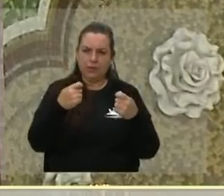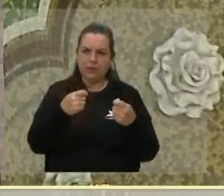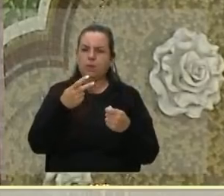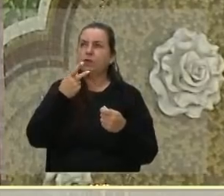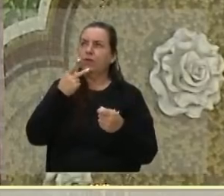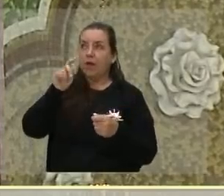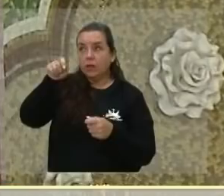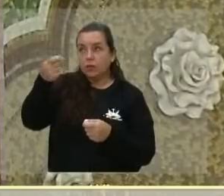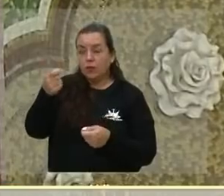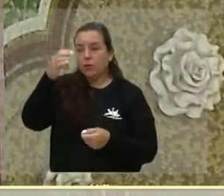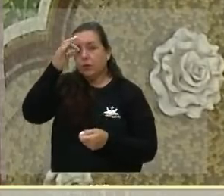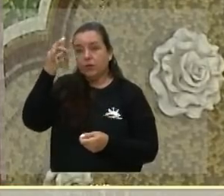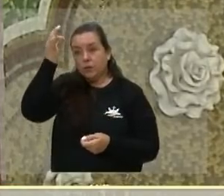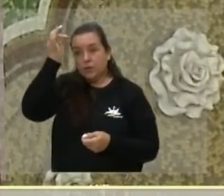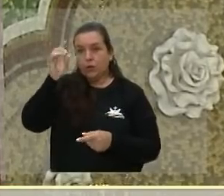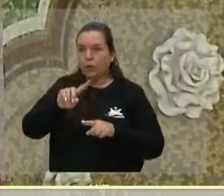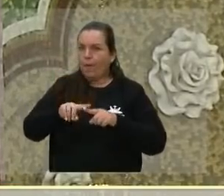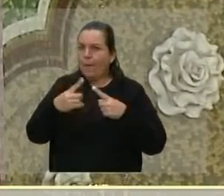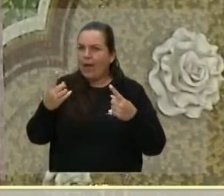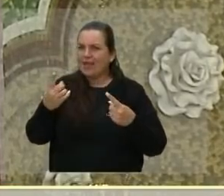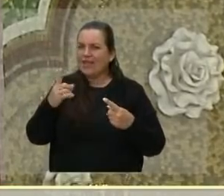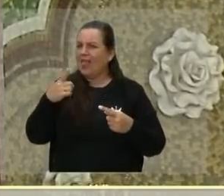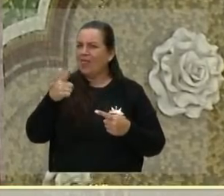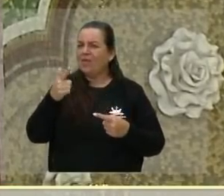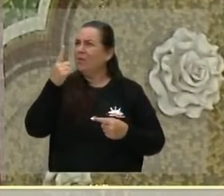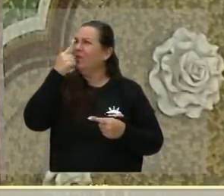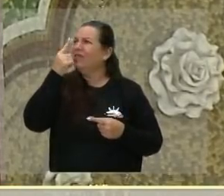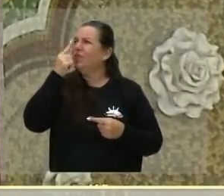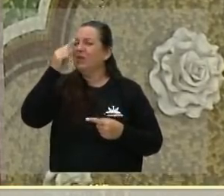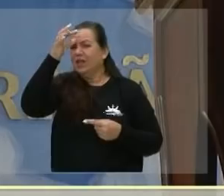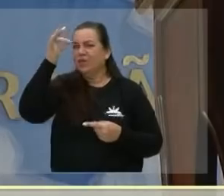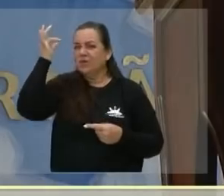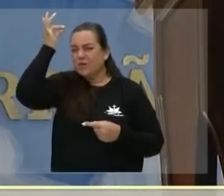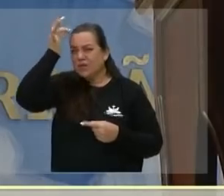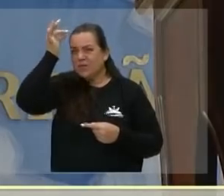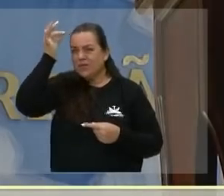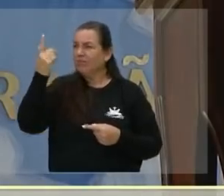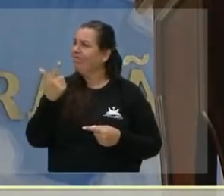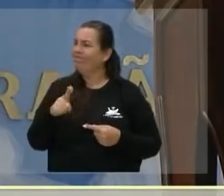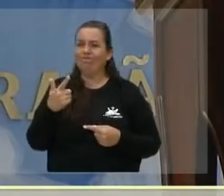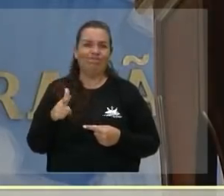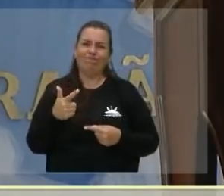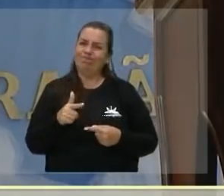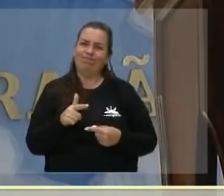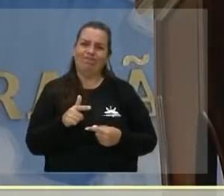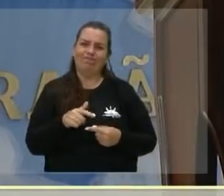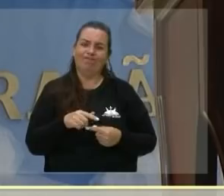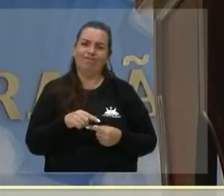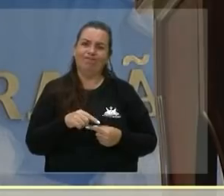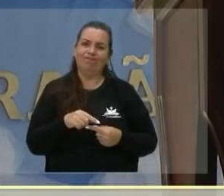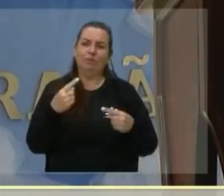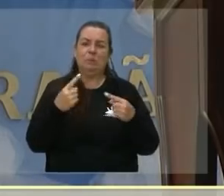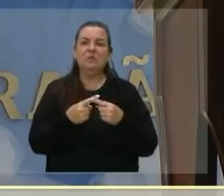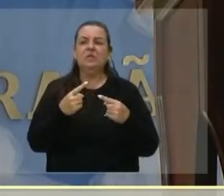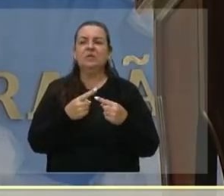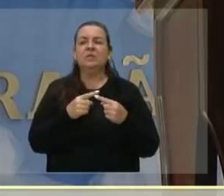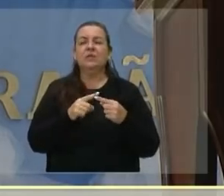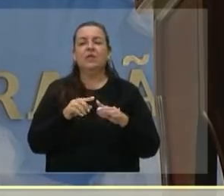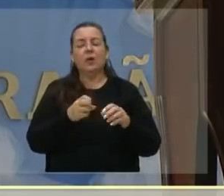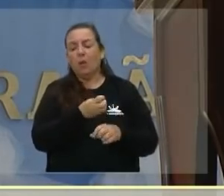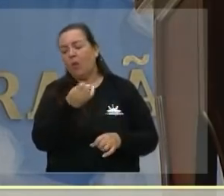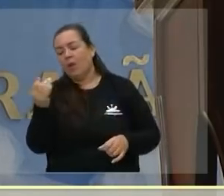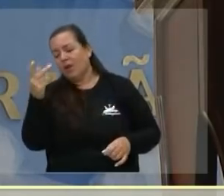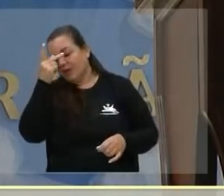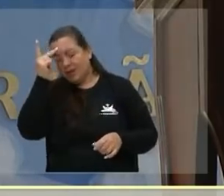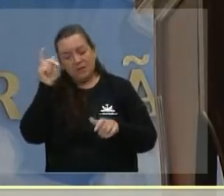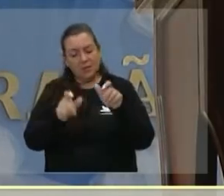espírito santo mas não temos intimidade com espírito santo até um ponto quantas